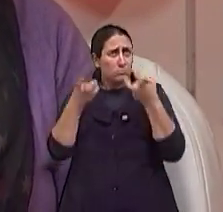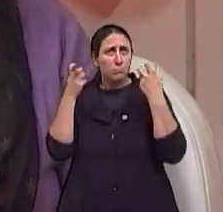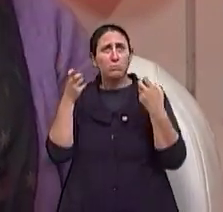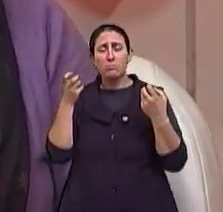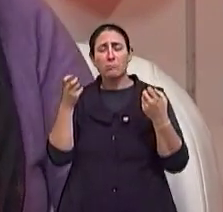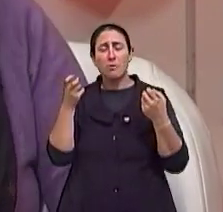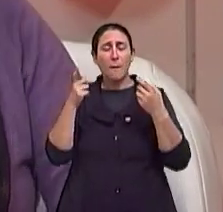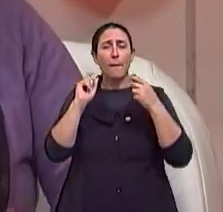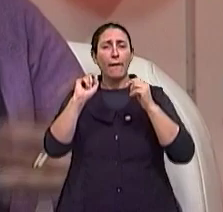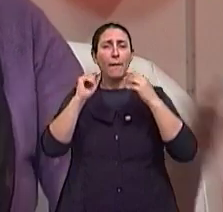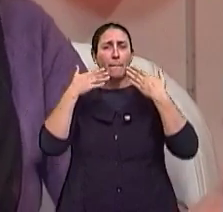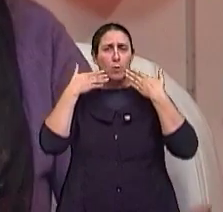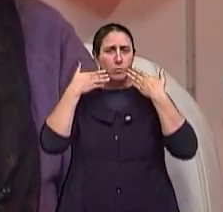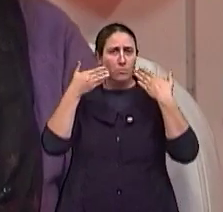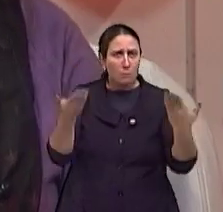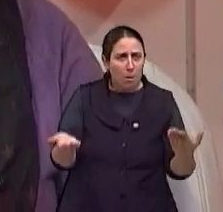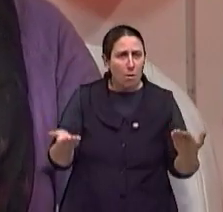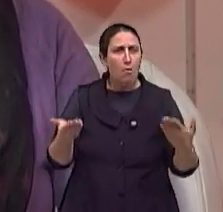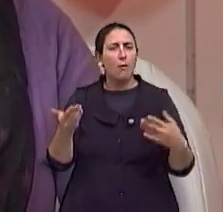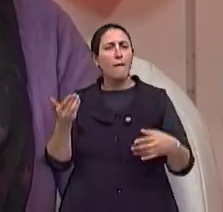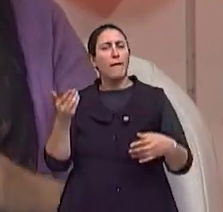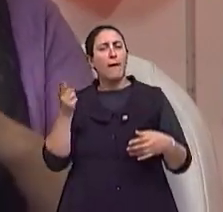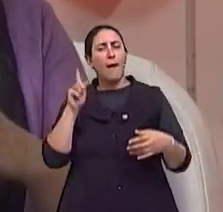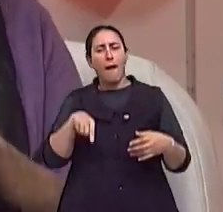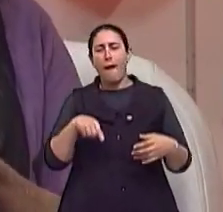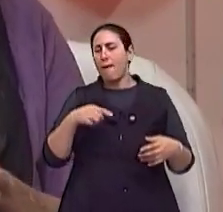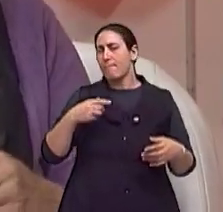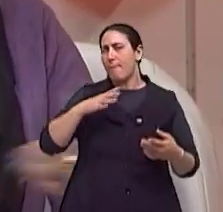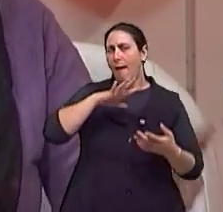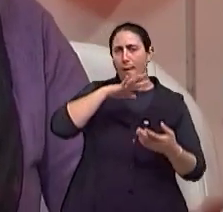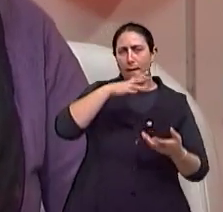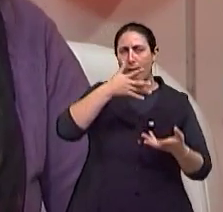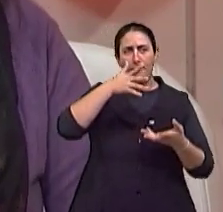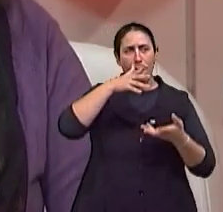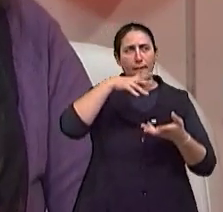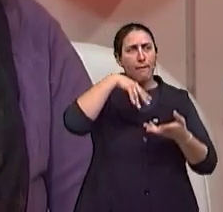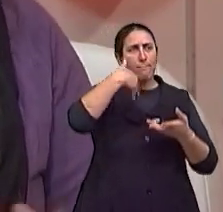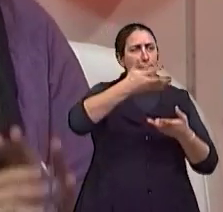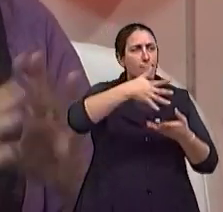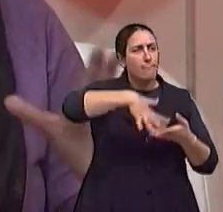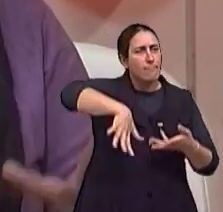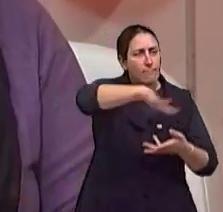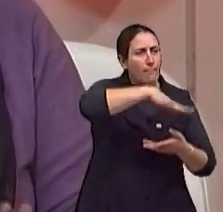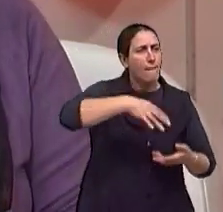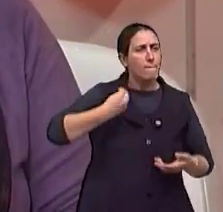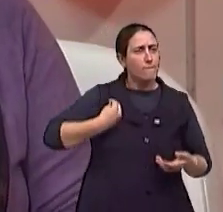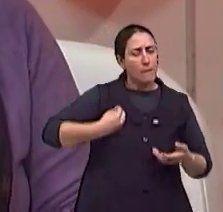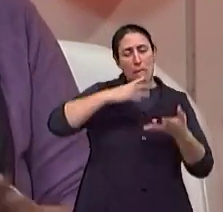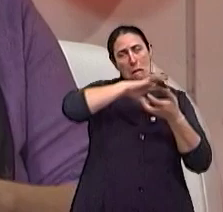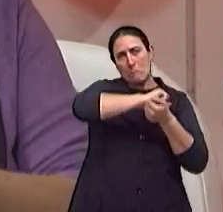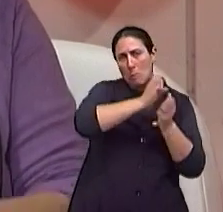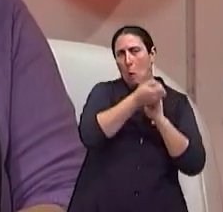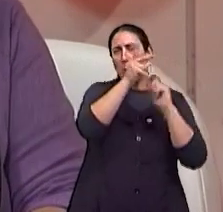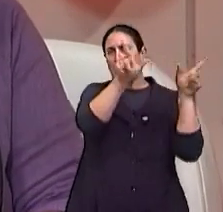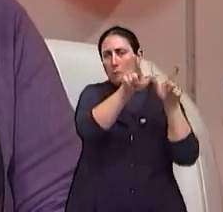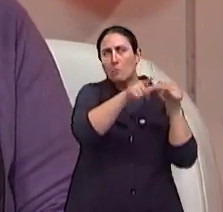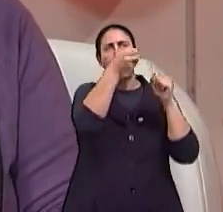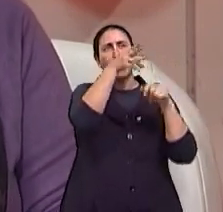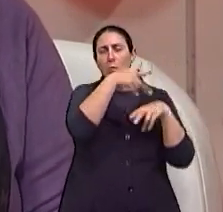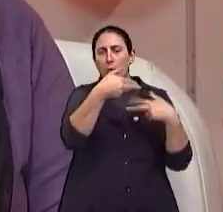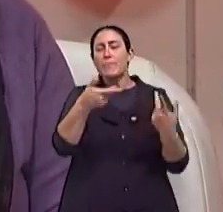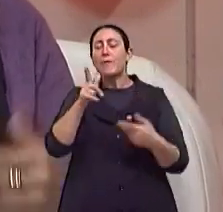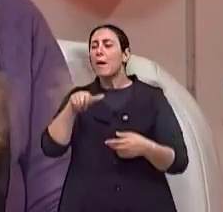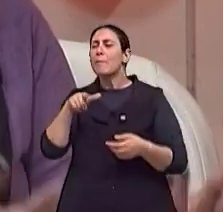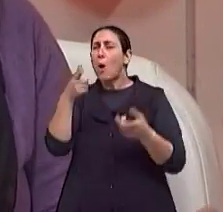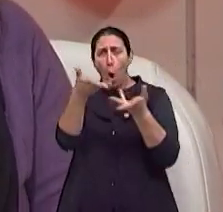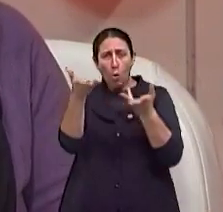essa exposição, seja na arte, seja na vida real, seja tu andar na rua e ver um casal de dois homens de mãos dadas, tu ver duas meninas